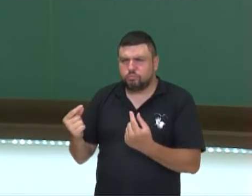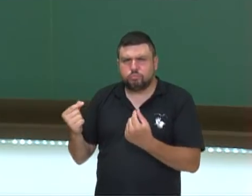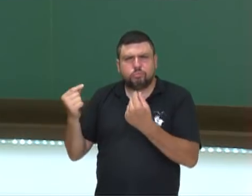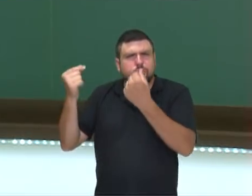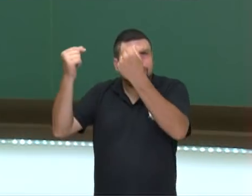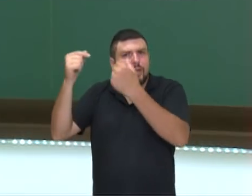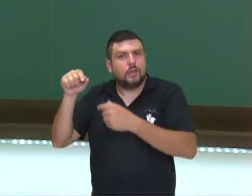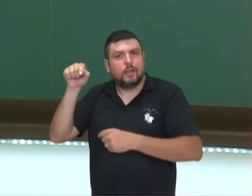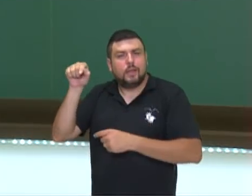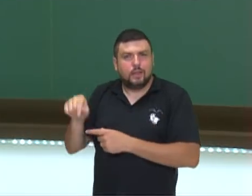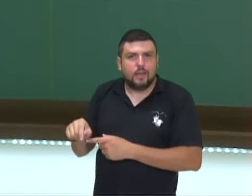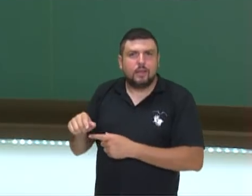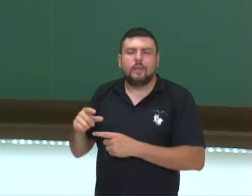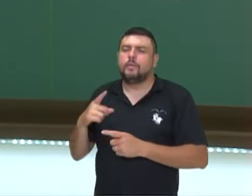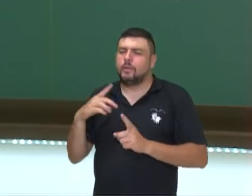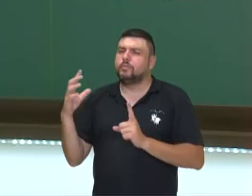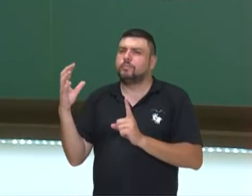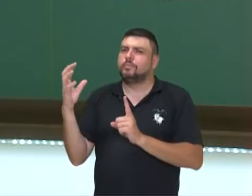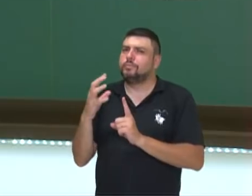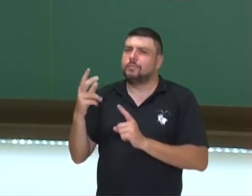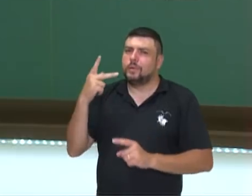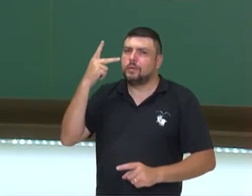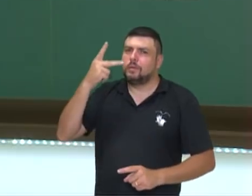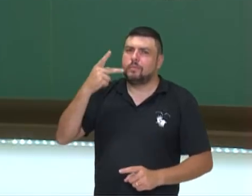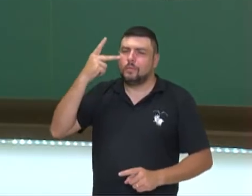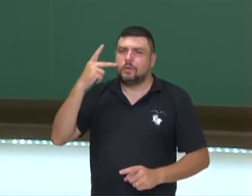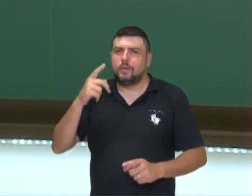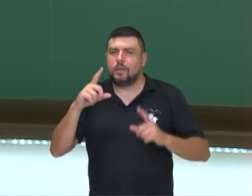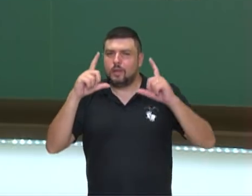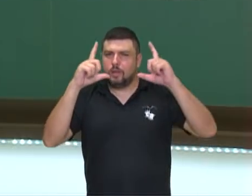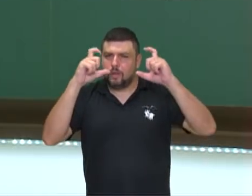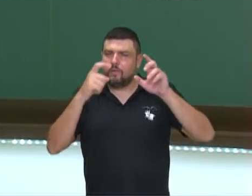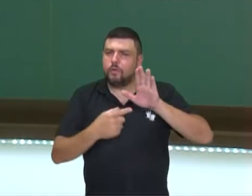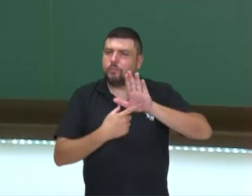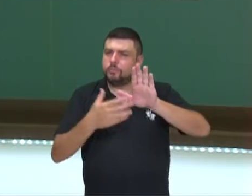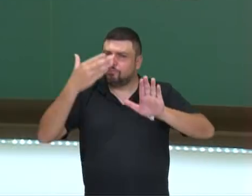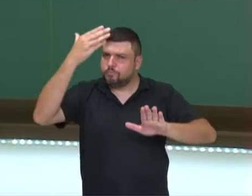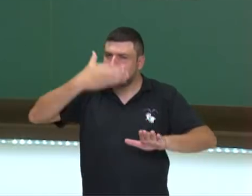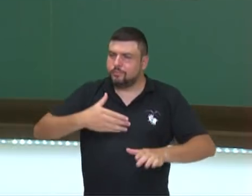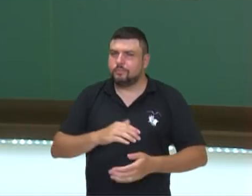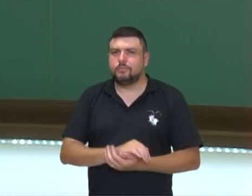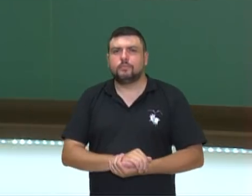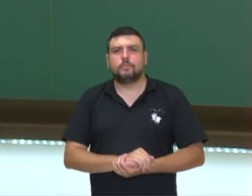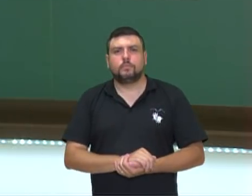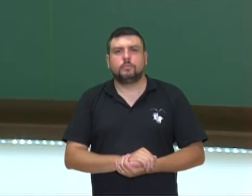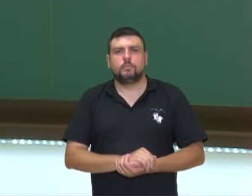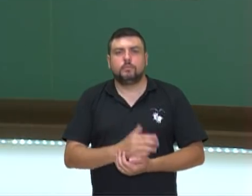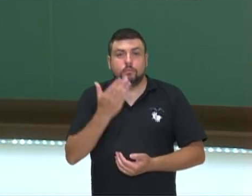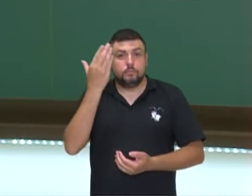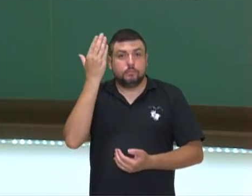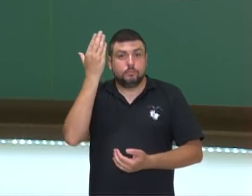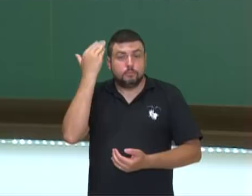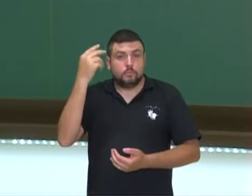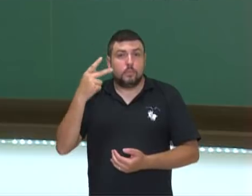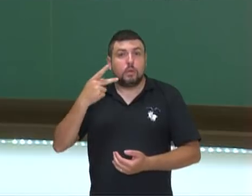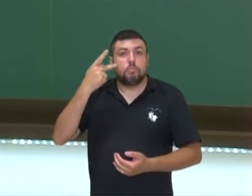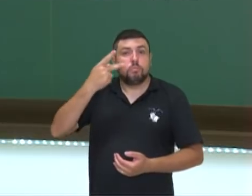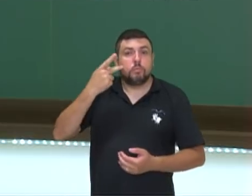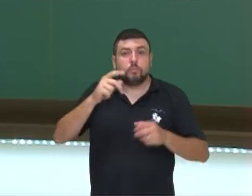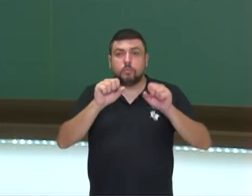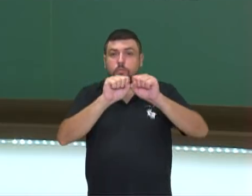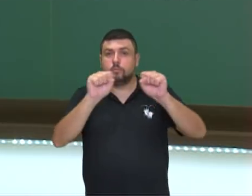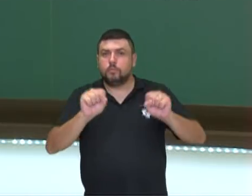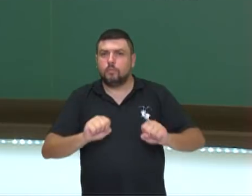Brasil, essa influência deles na política, essa foto mostra bem isso. O sistema político no Brasil, do início da